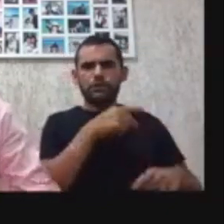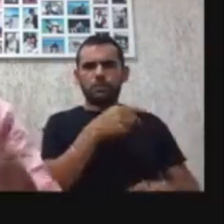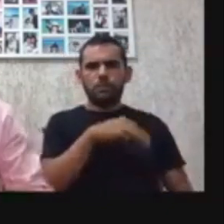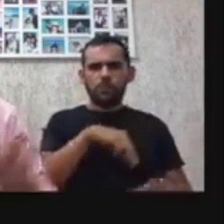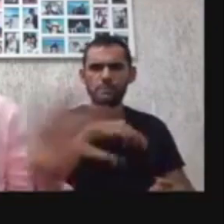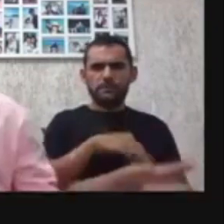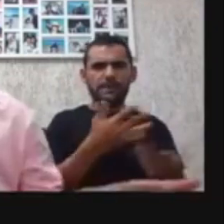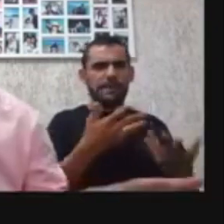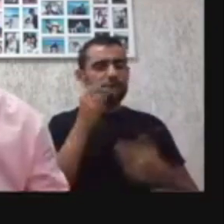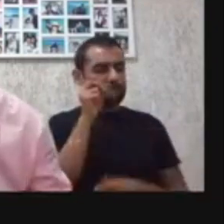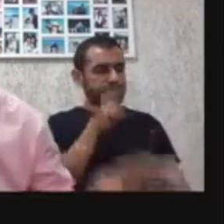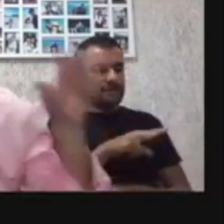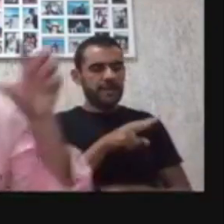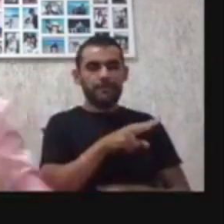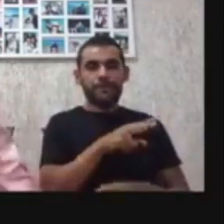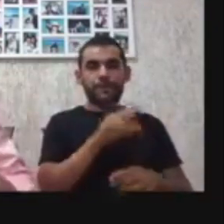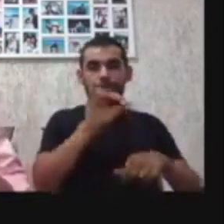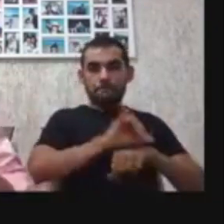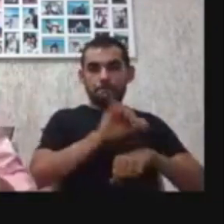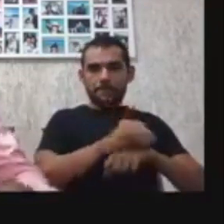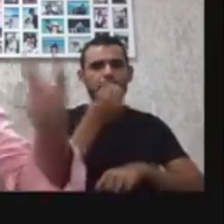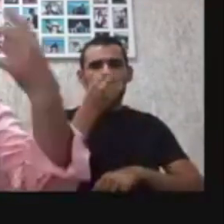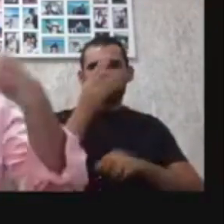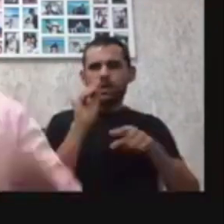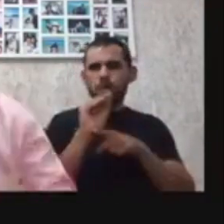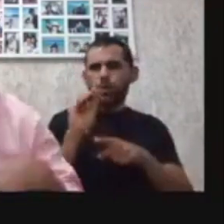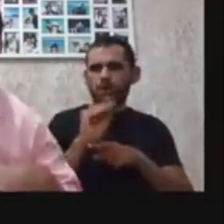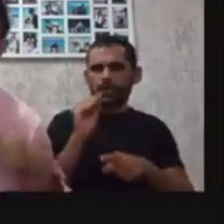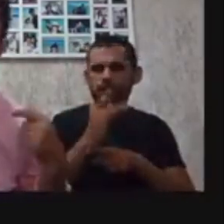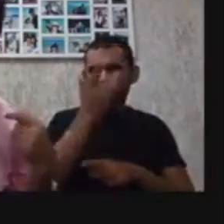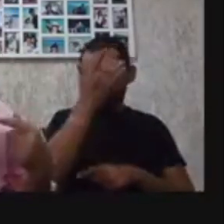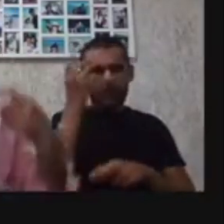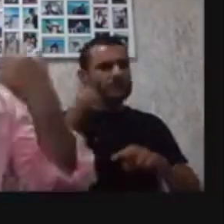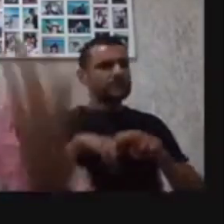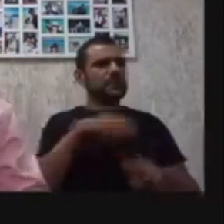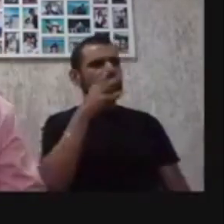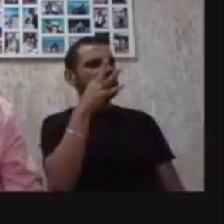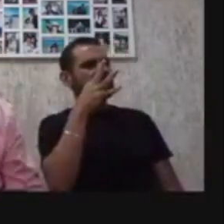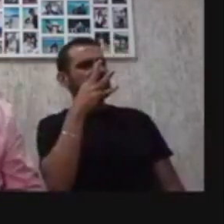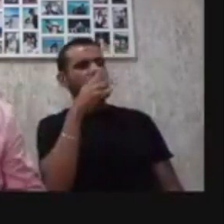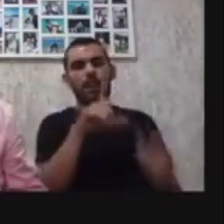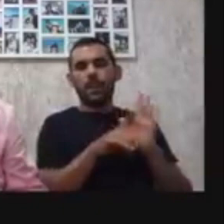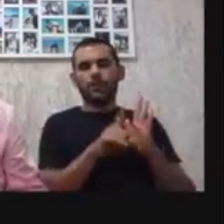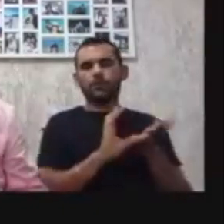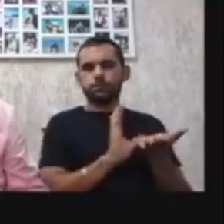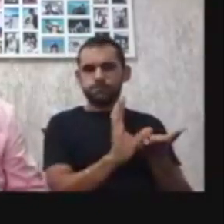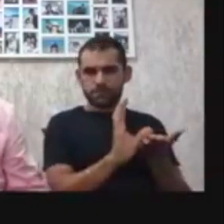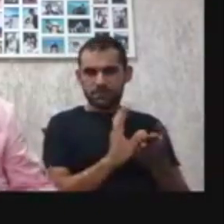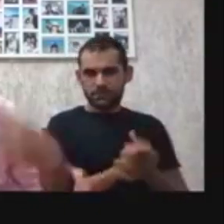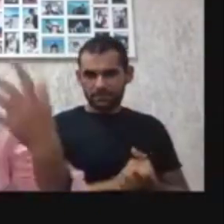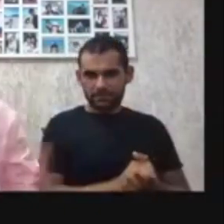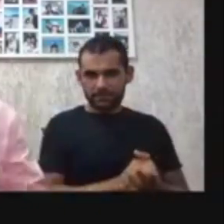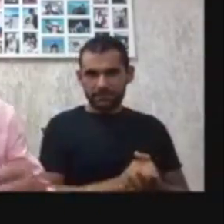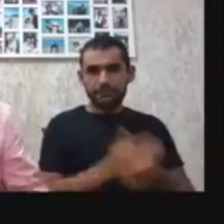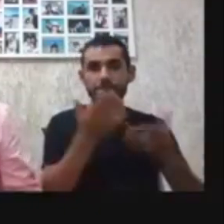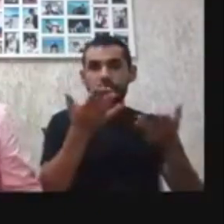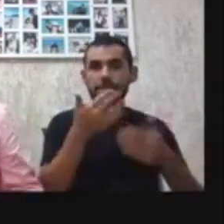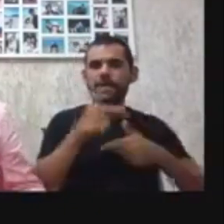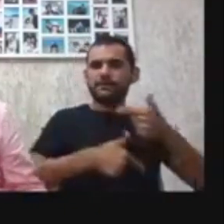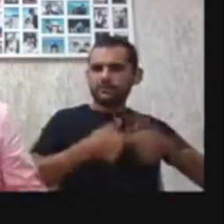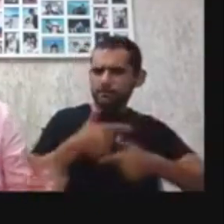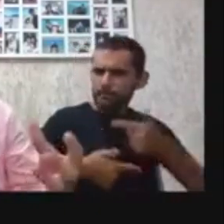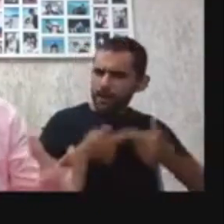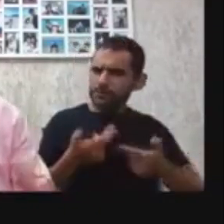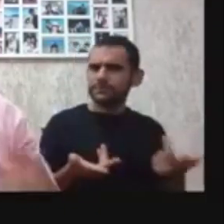ela quer ver a praça em frente ao seu comércio, bem cuidada, para as pessoas sentar ali, ver sua loja e gastar. Elas querem gerar